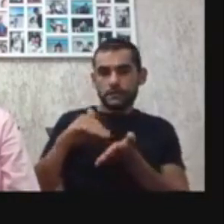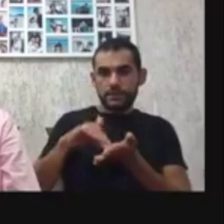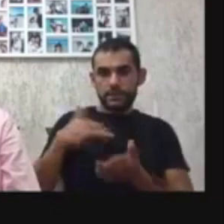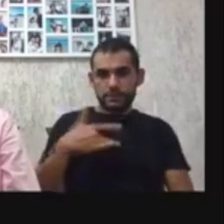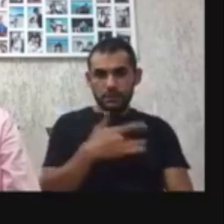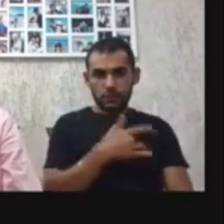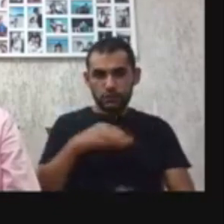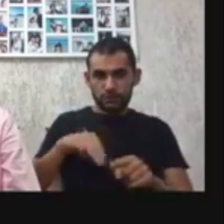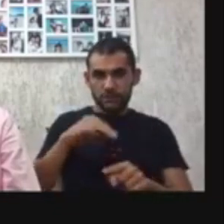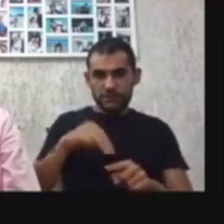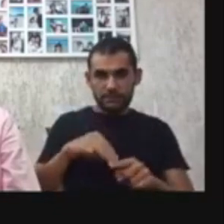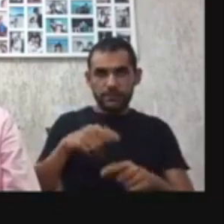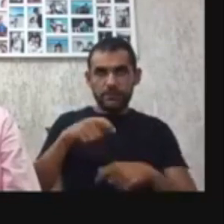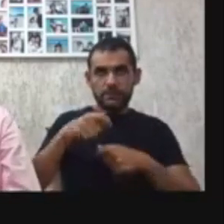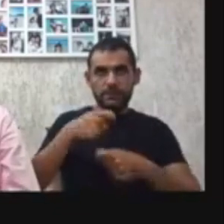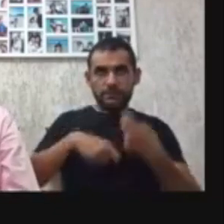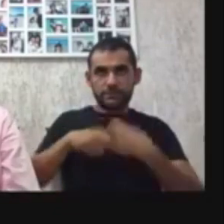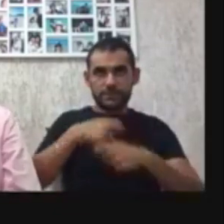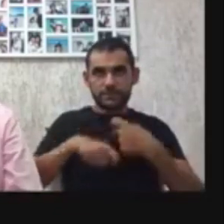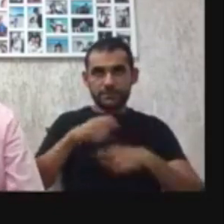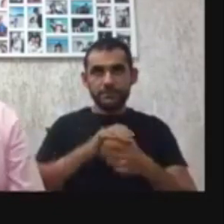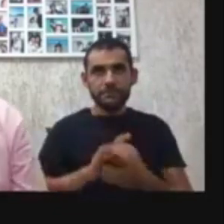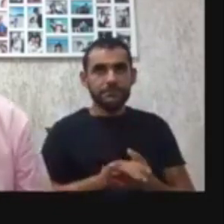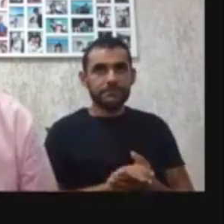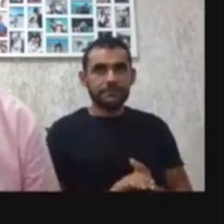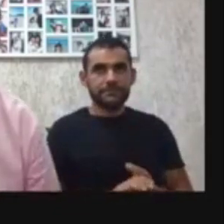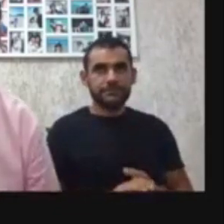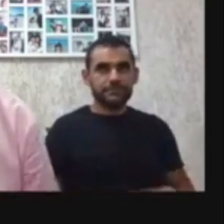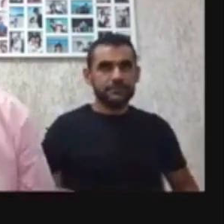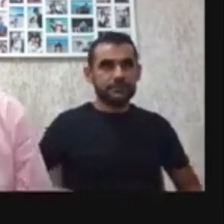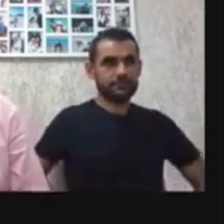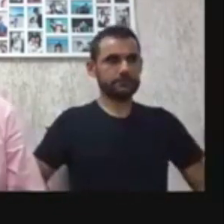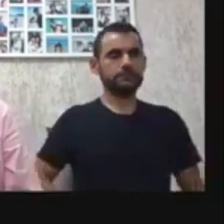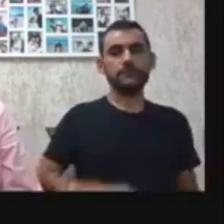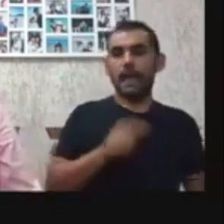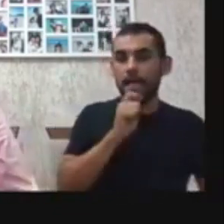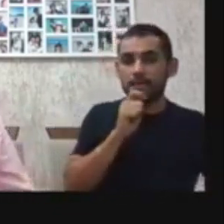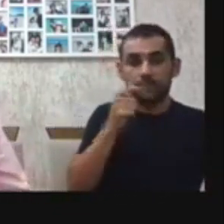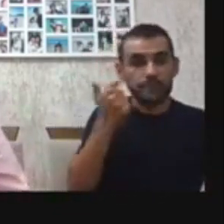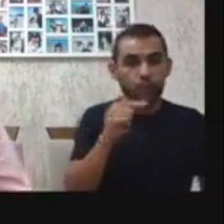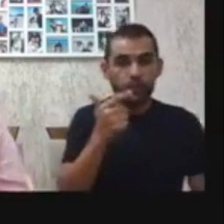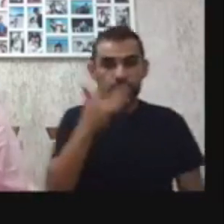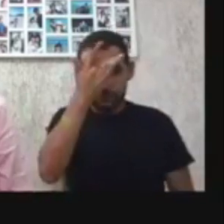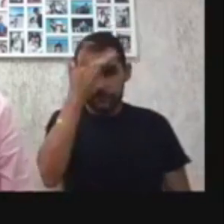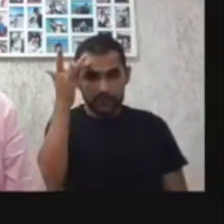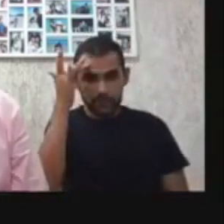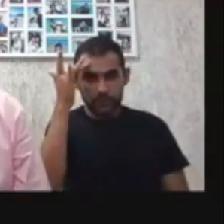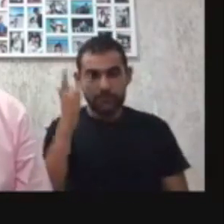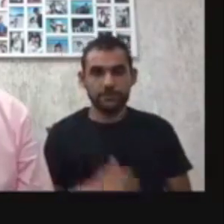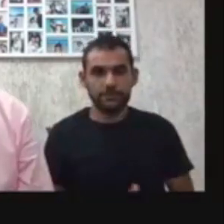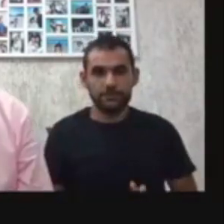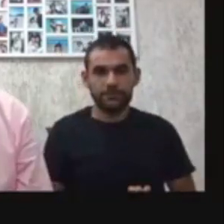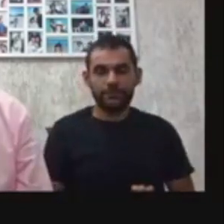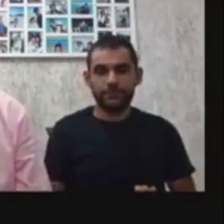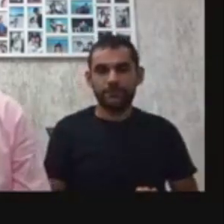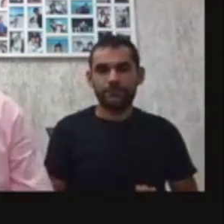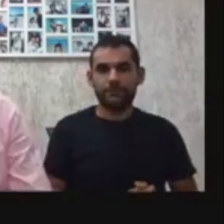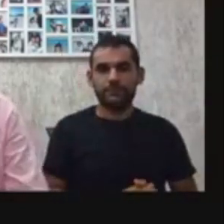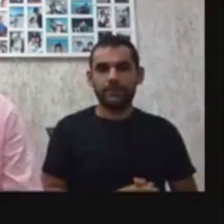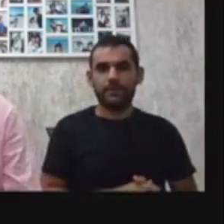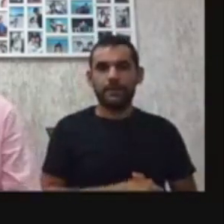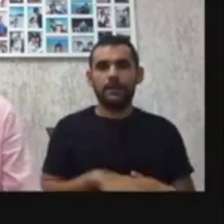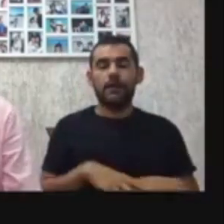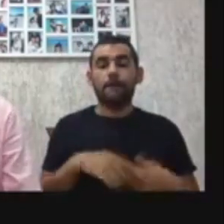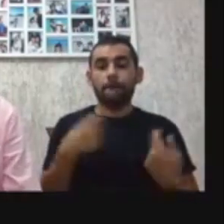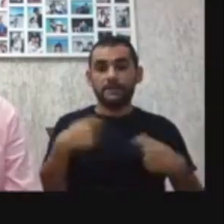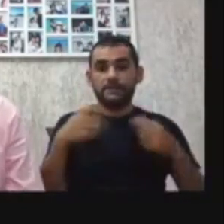do município na sua gestão? Ô, Adriano, eu não tenho essas pessoas ainda. Ainda não formou a equipe. Eu acredito que a gente